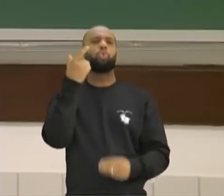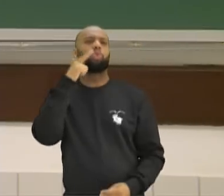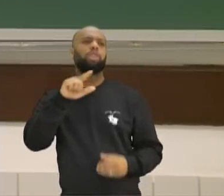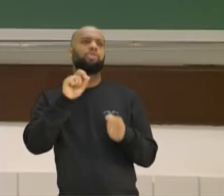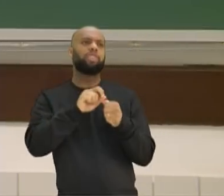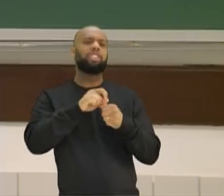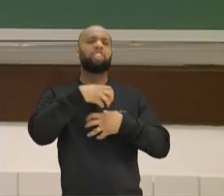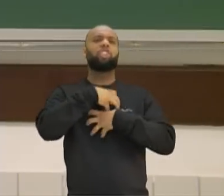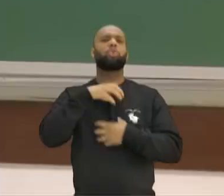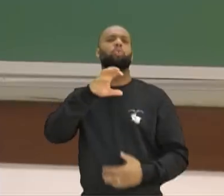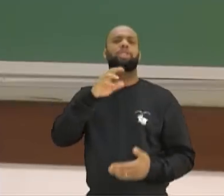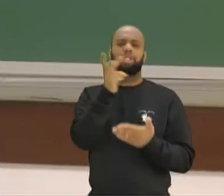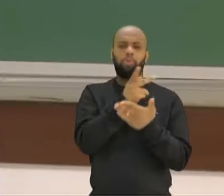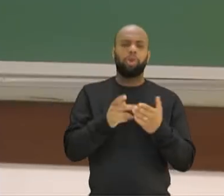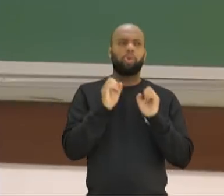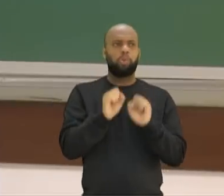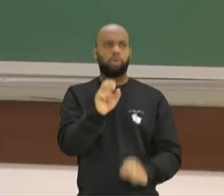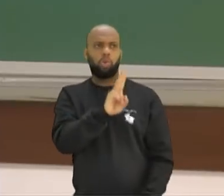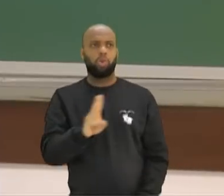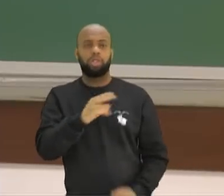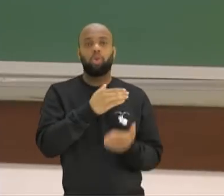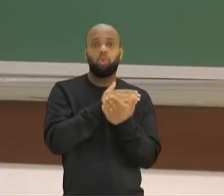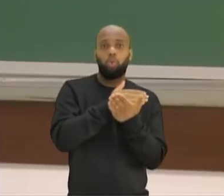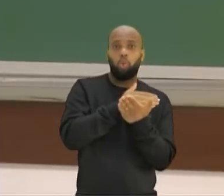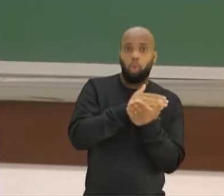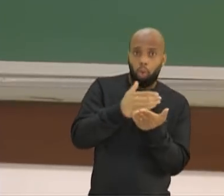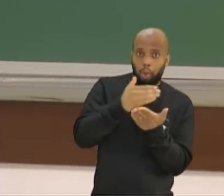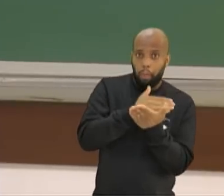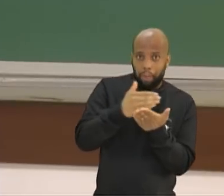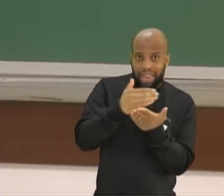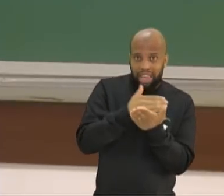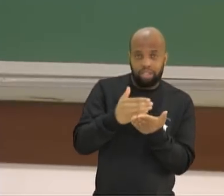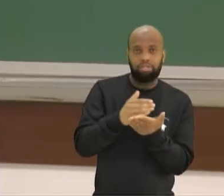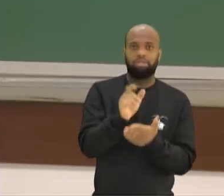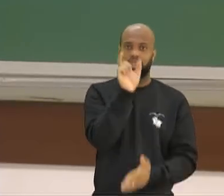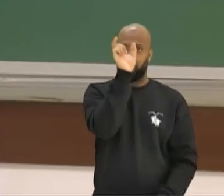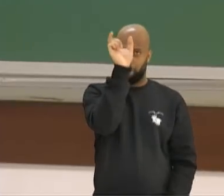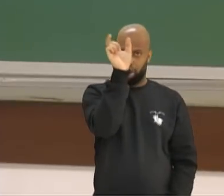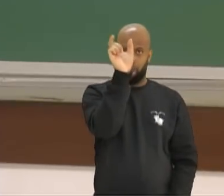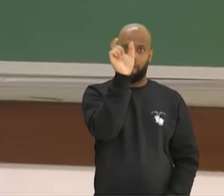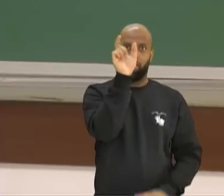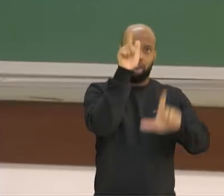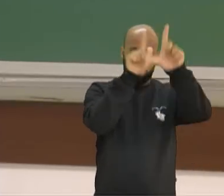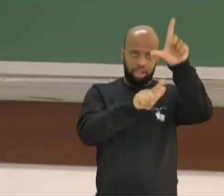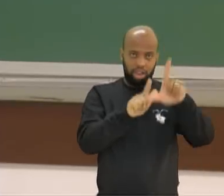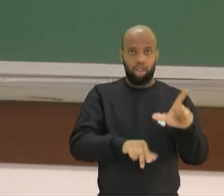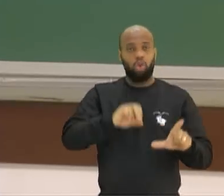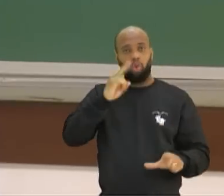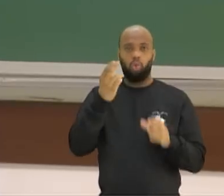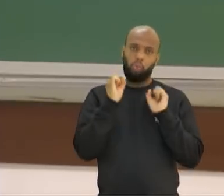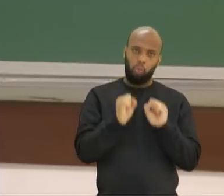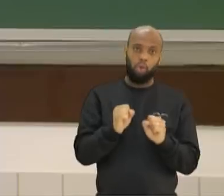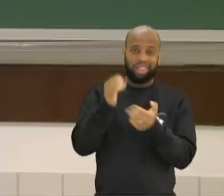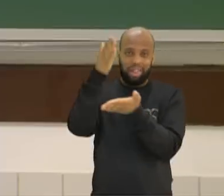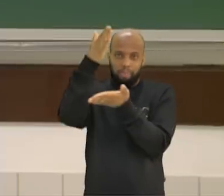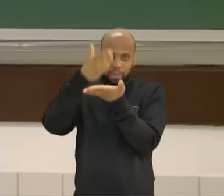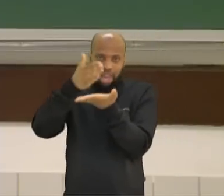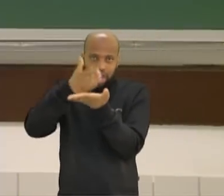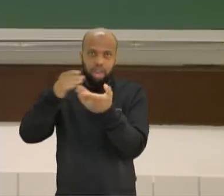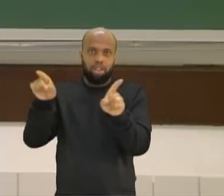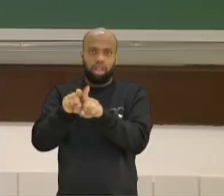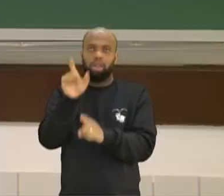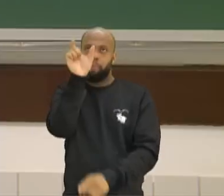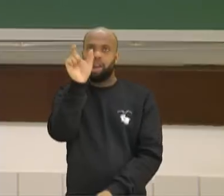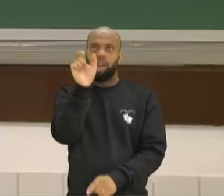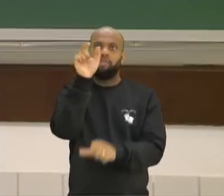poema acróstico? Eu posso usar o início da palavra, eu posso deixar a palavra no meio, você pode fazer com qualquer palavra, pode